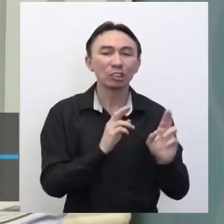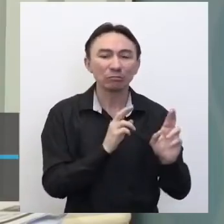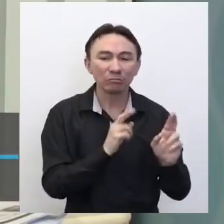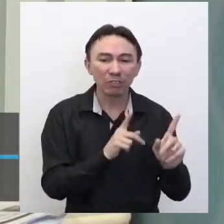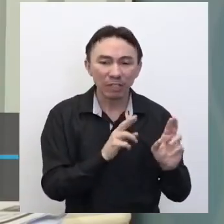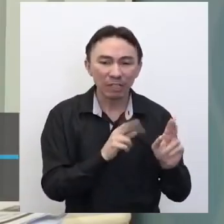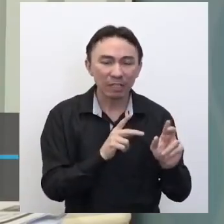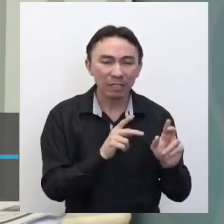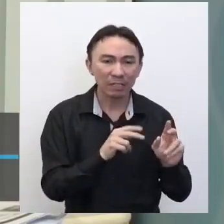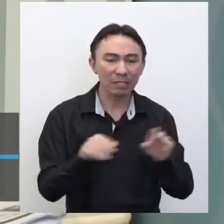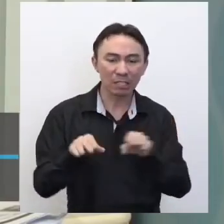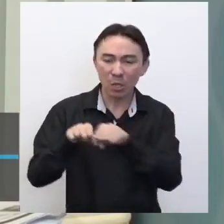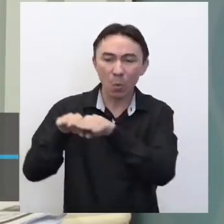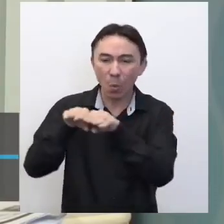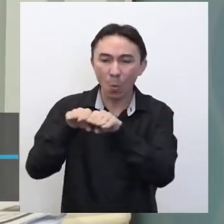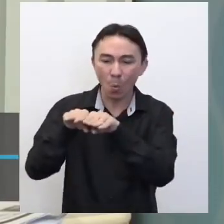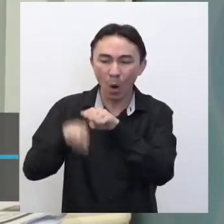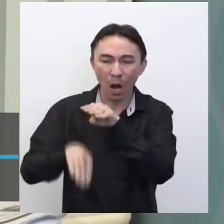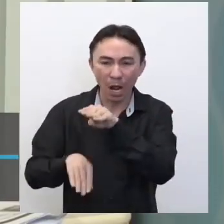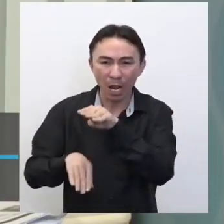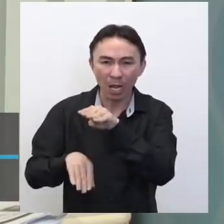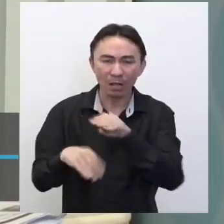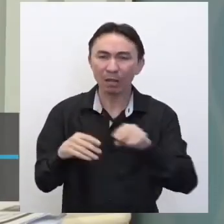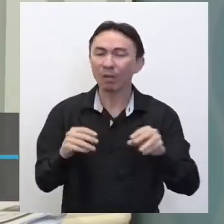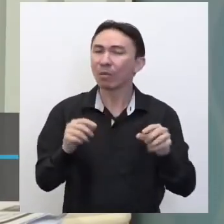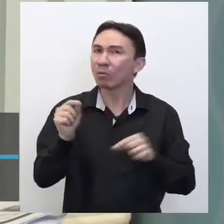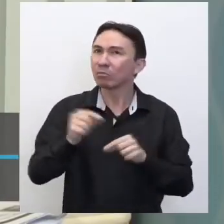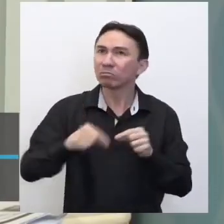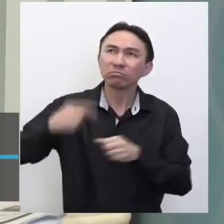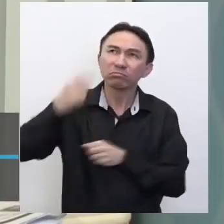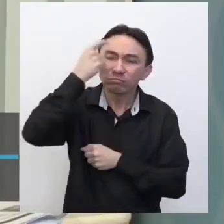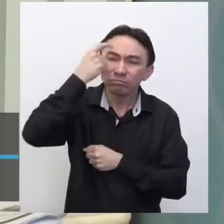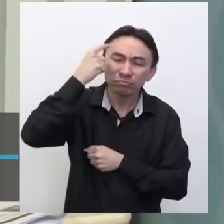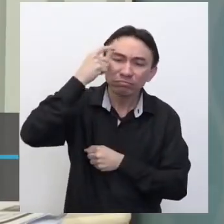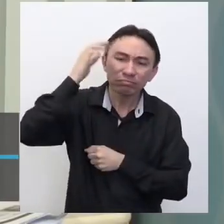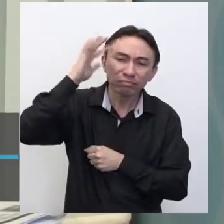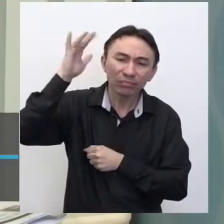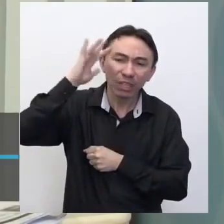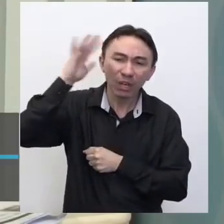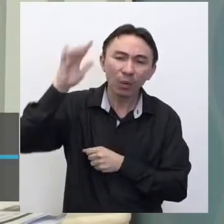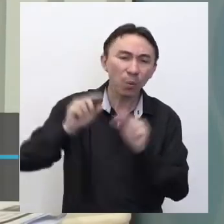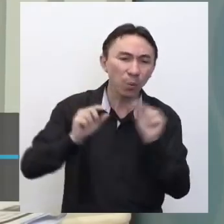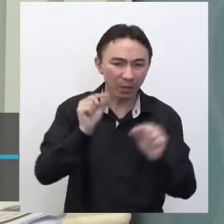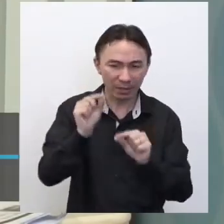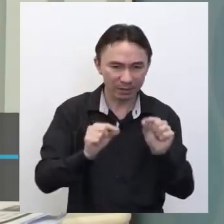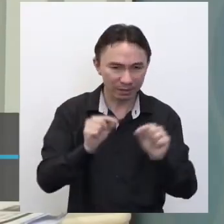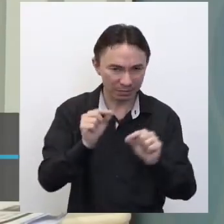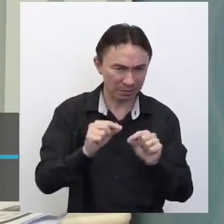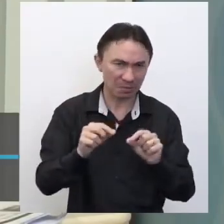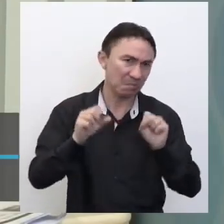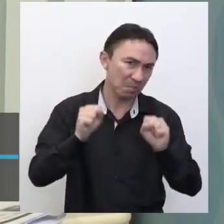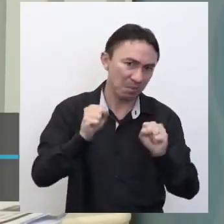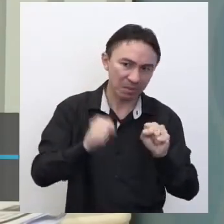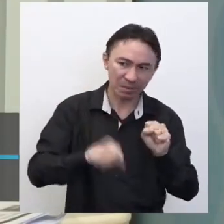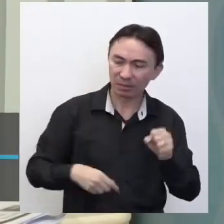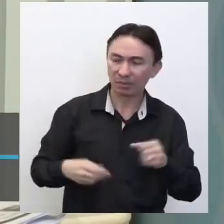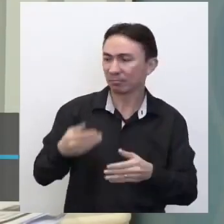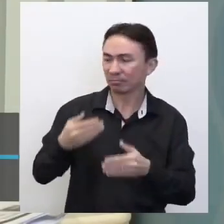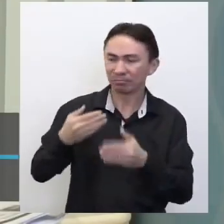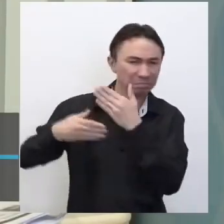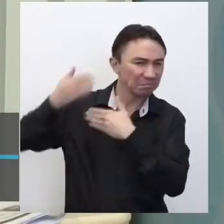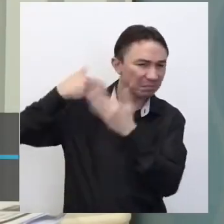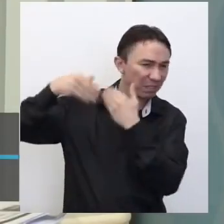sobre desigualdade, a gente estava falando no Rousseau, mas a gente poderia voltar bem mais no tempo, a gente podia